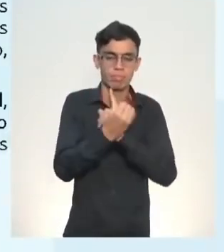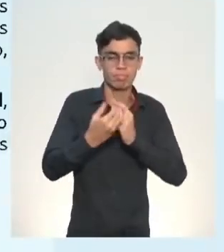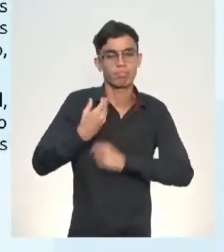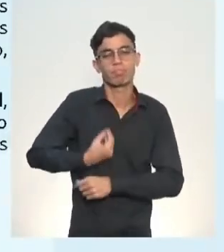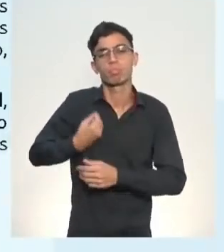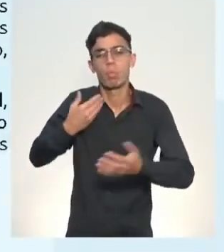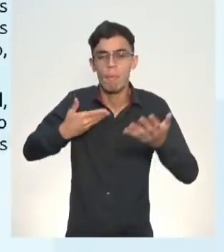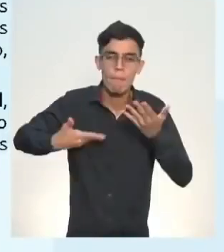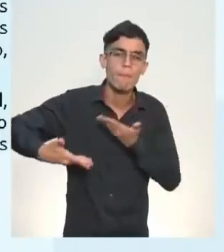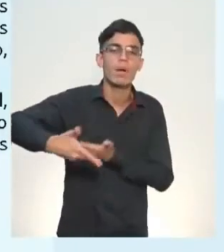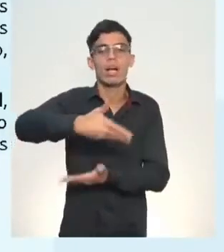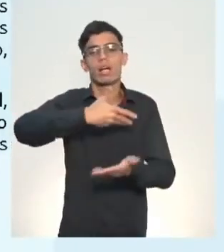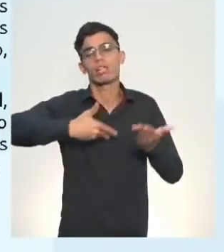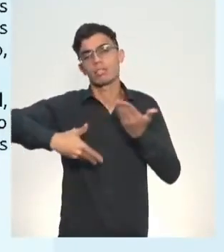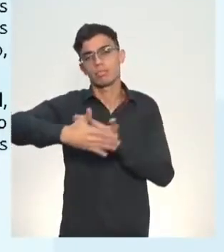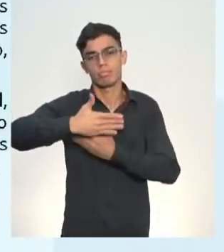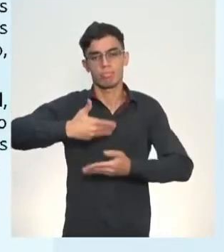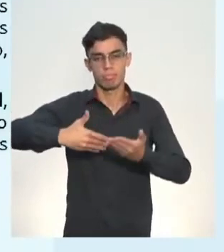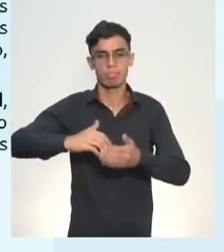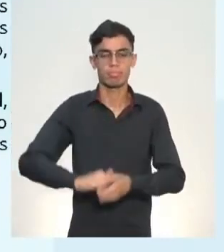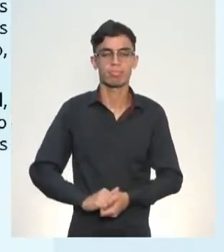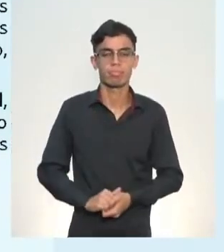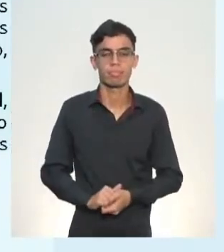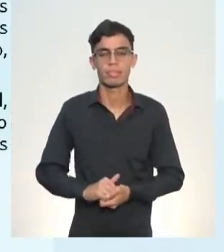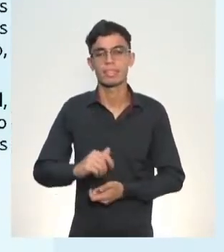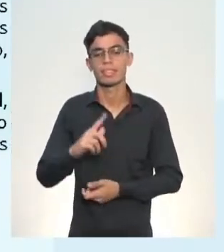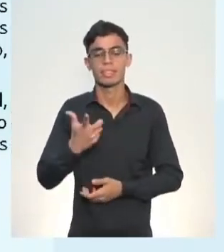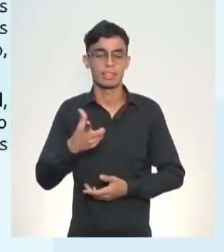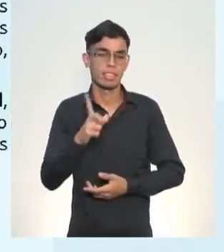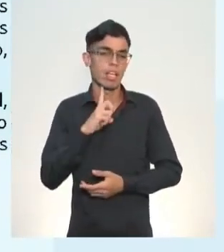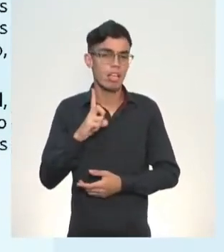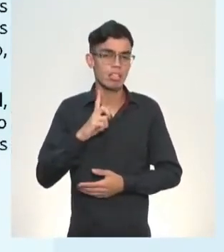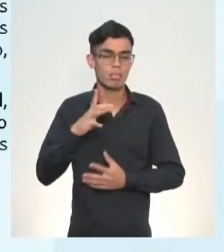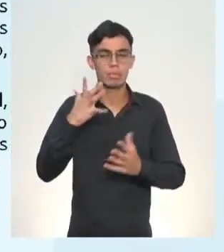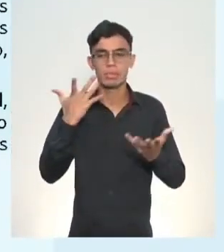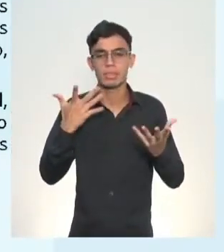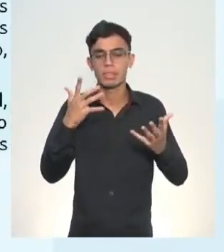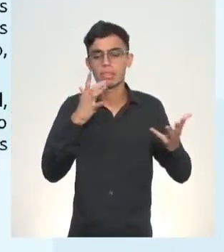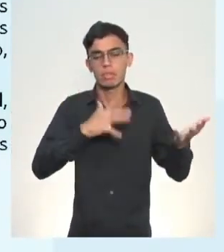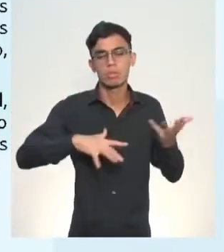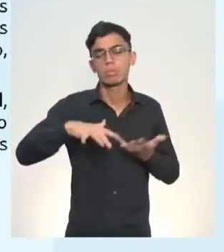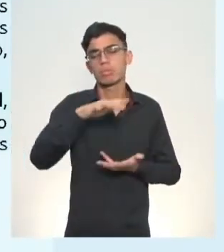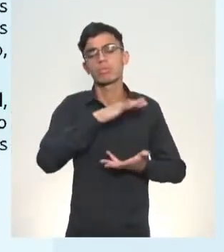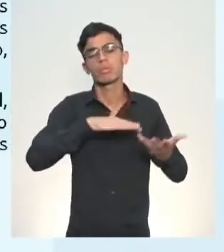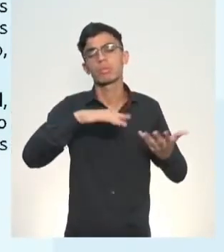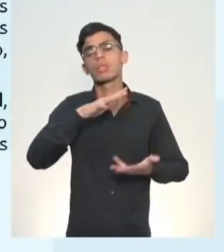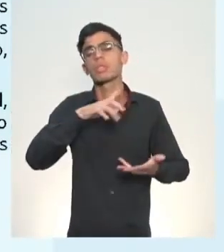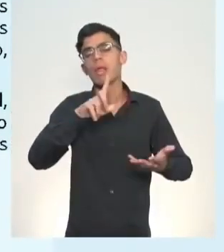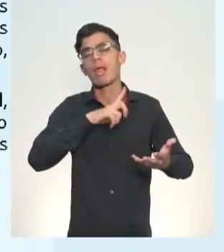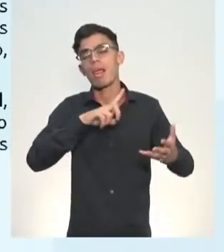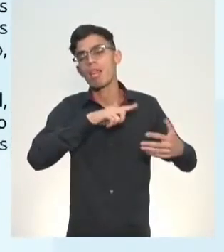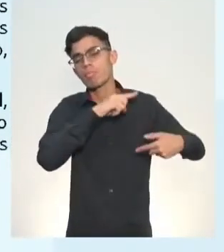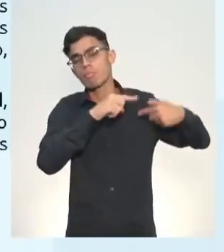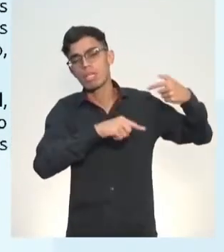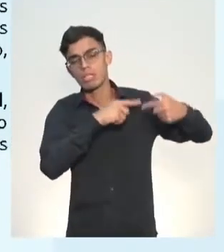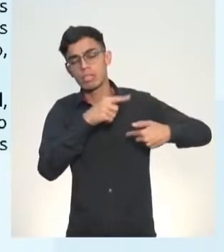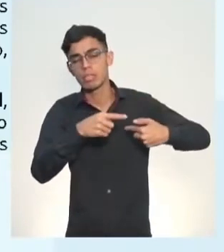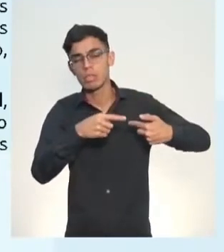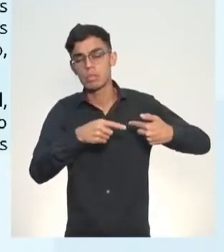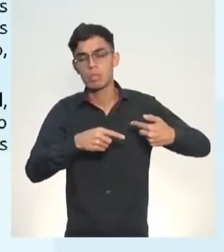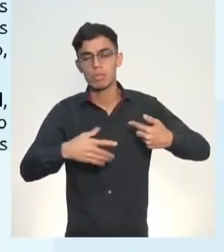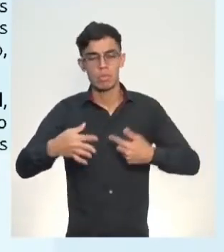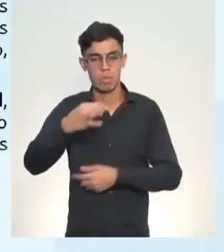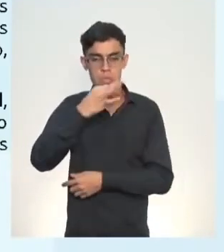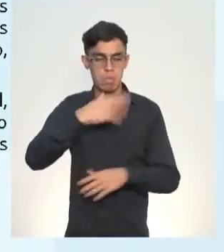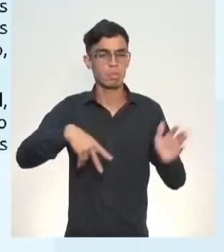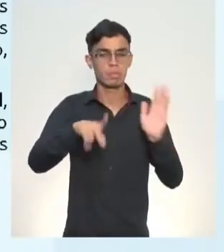Tá? Então, né, eles advêm aí, né, do mundo do subjetivo, tá? E do senso comum.